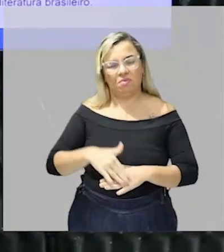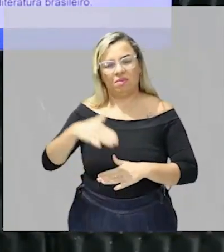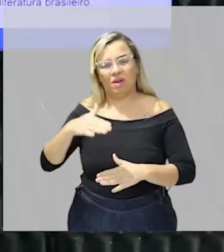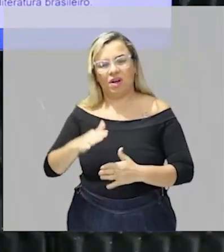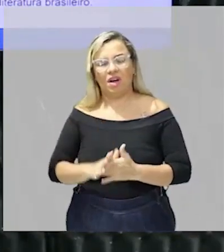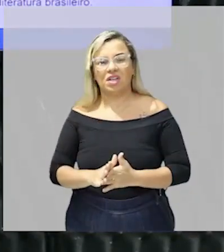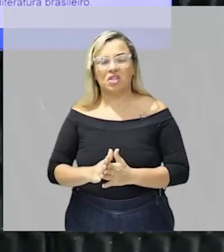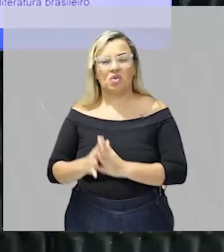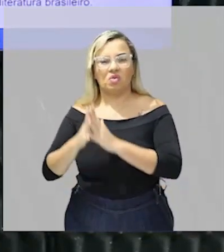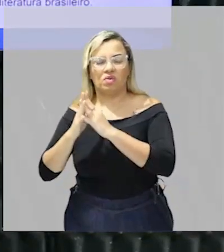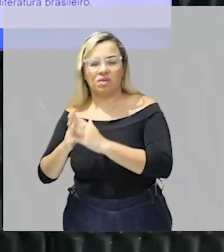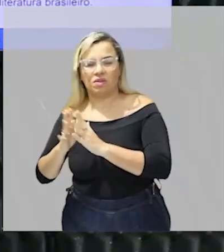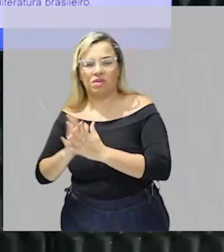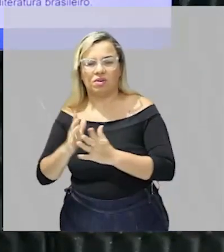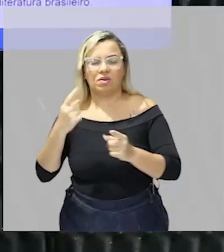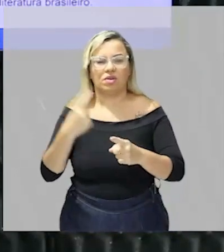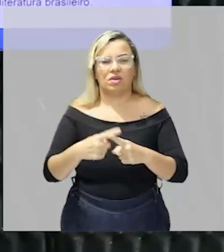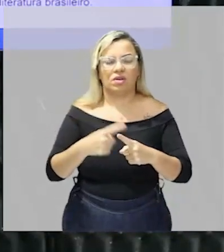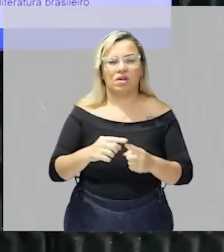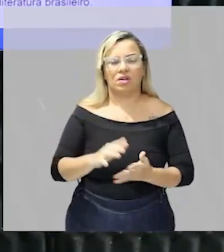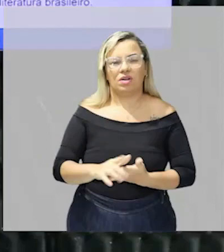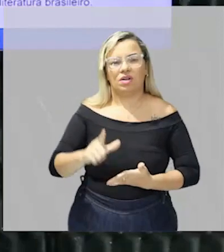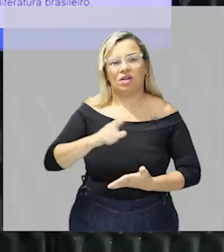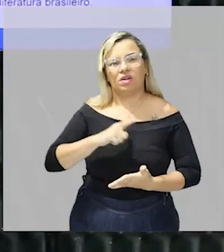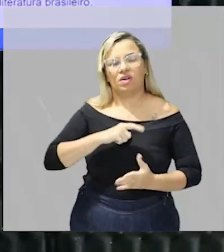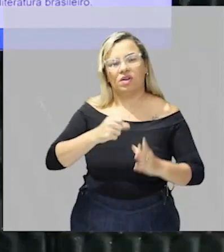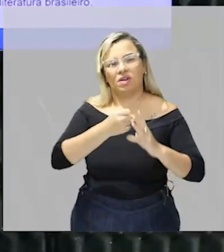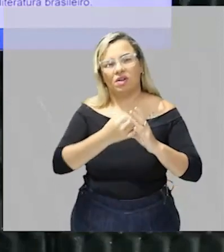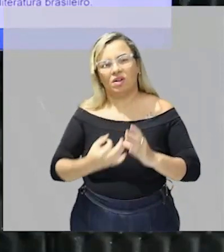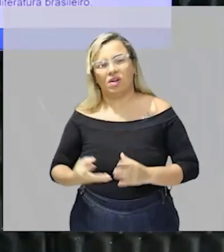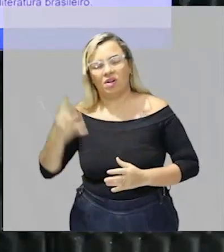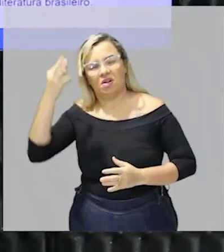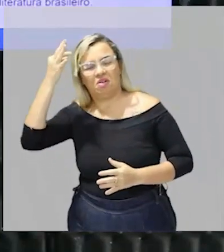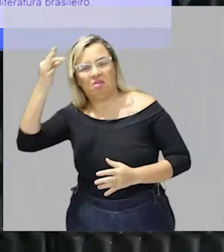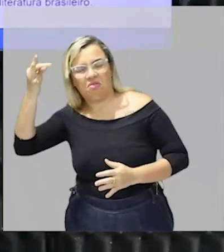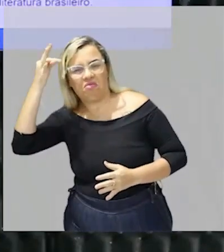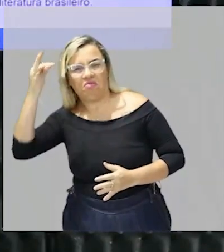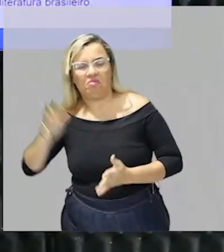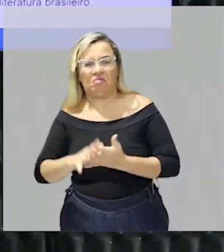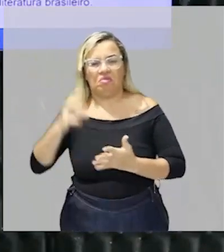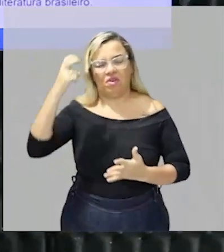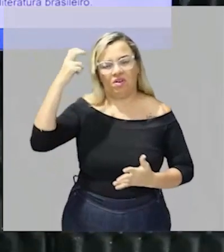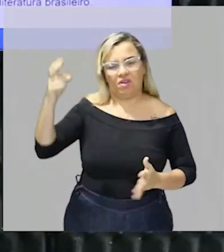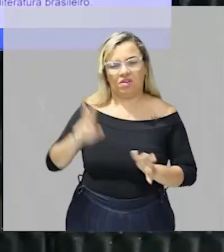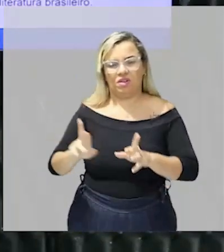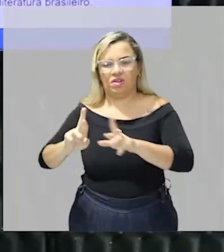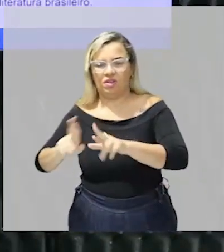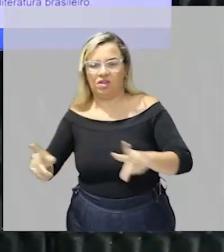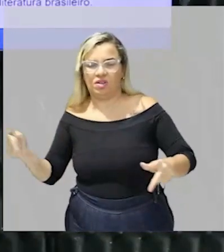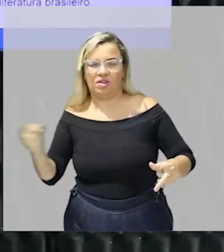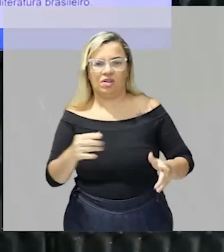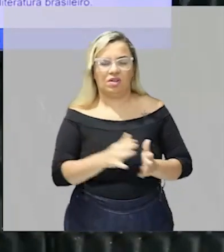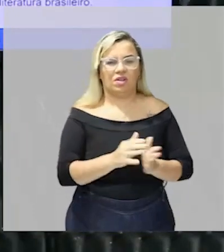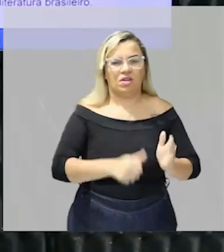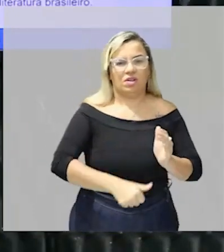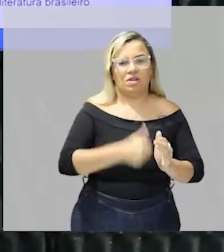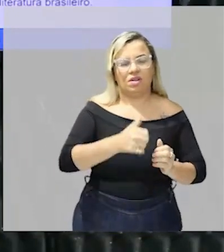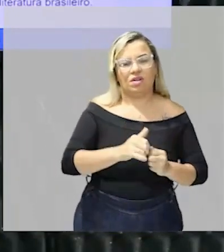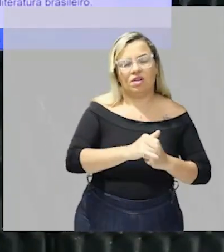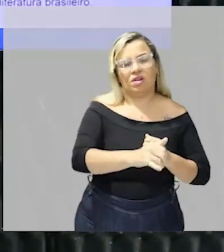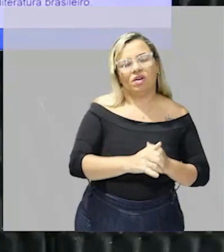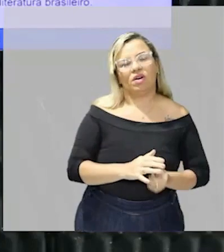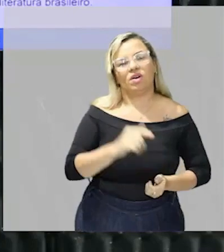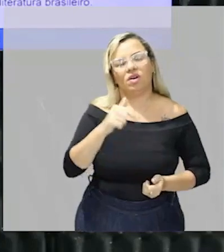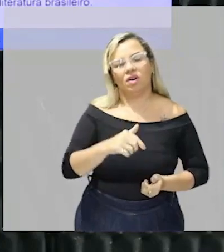Por quê? Porque ali você tem aspectos mais teóricos, intelectuais. É diferente desses primeiros cronistas,